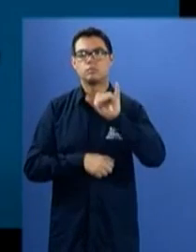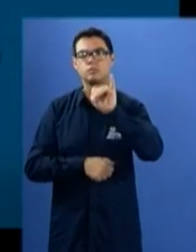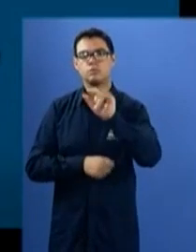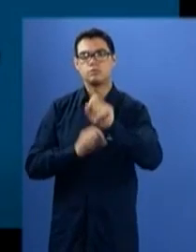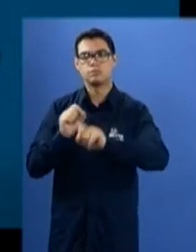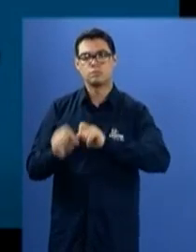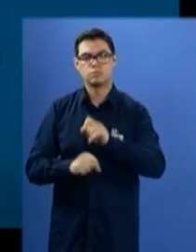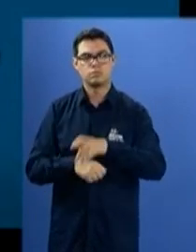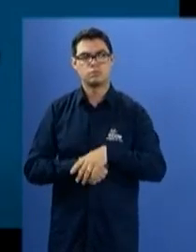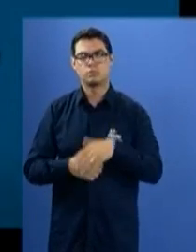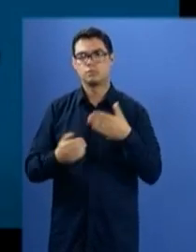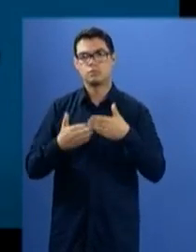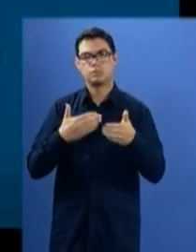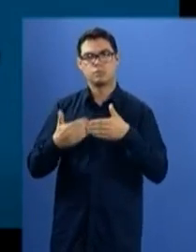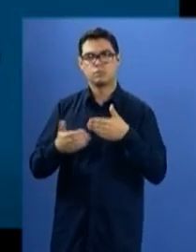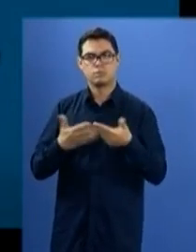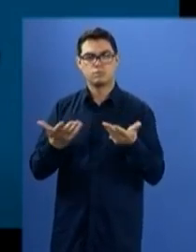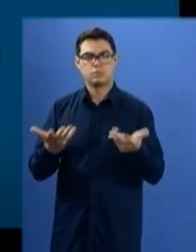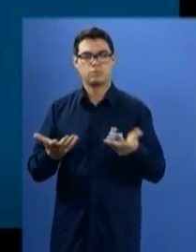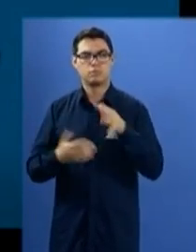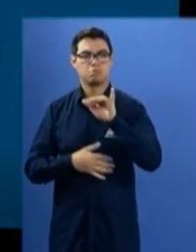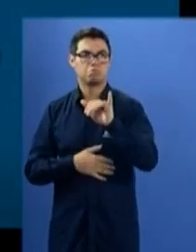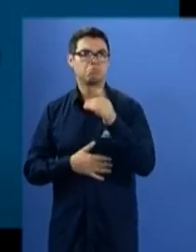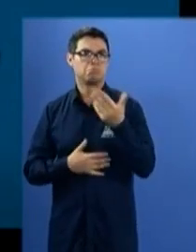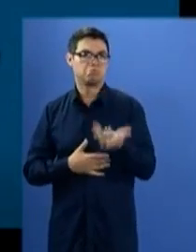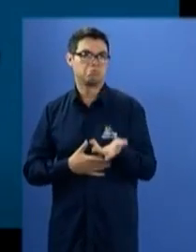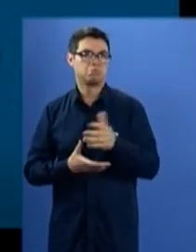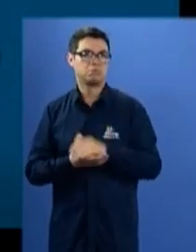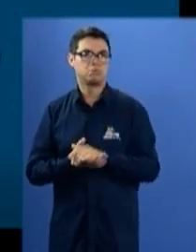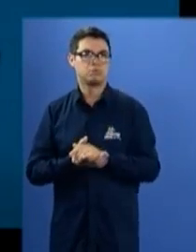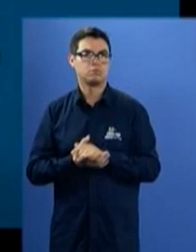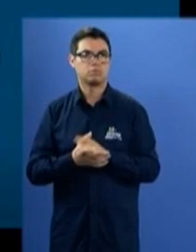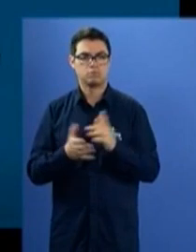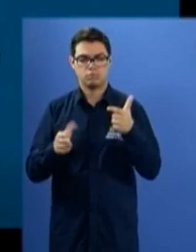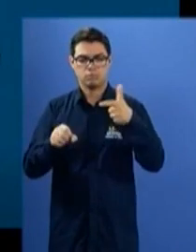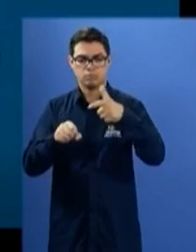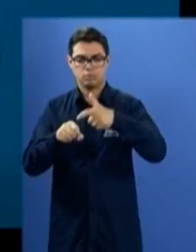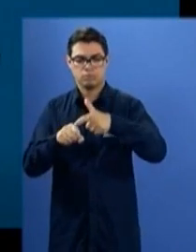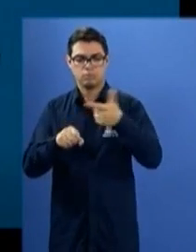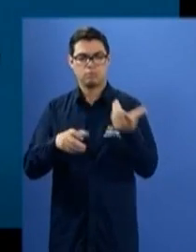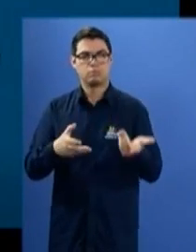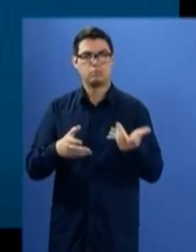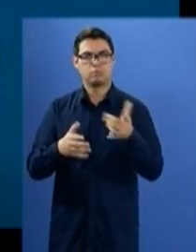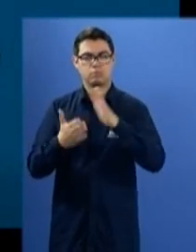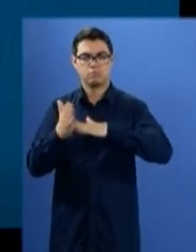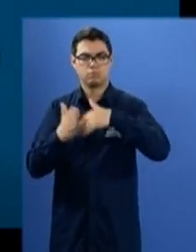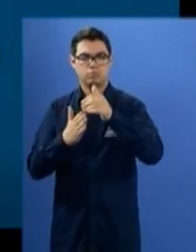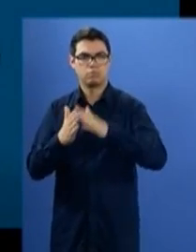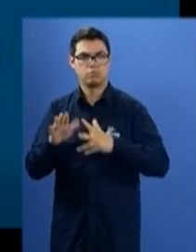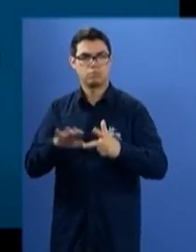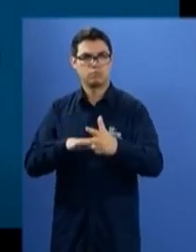I? Uma operação qualquer pode ser uma solda, uma pintura, um corte,